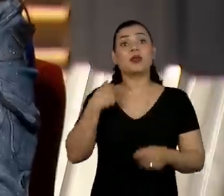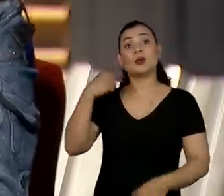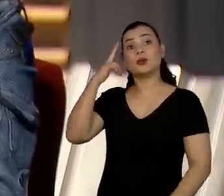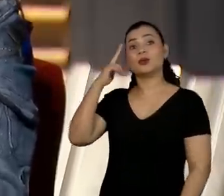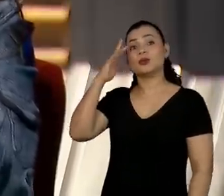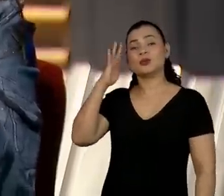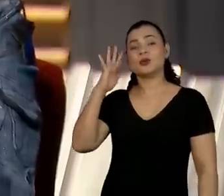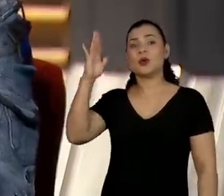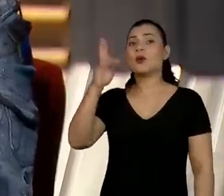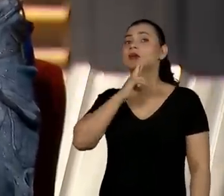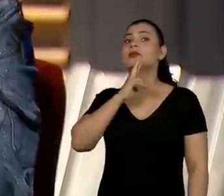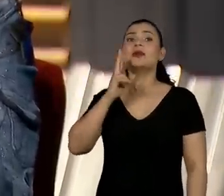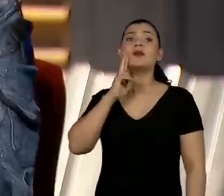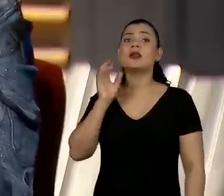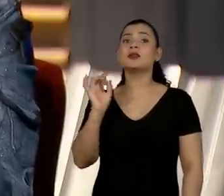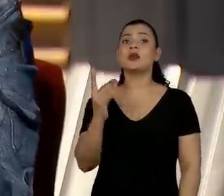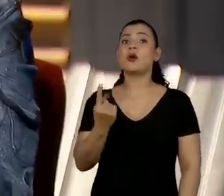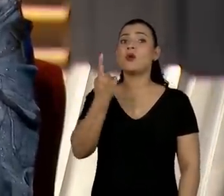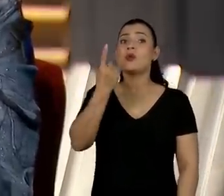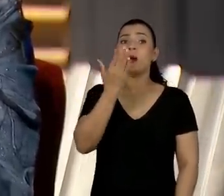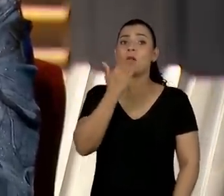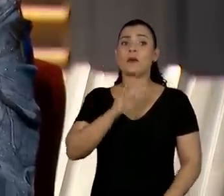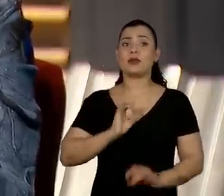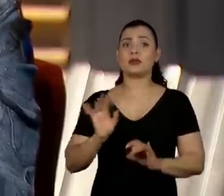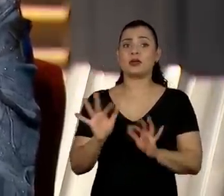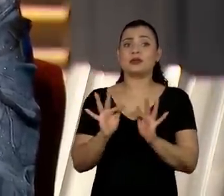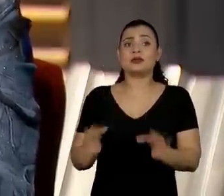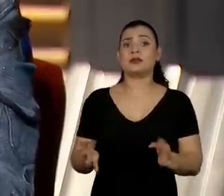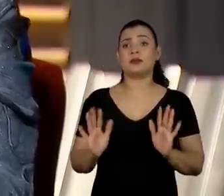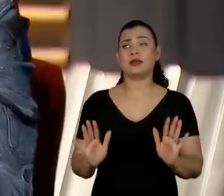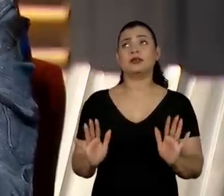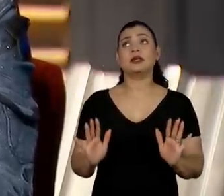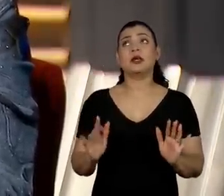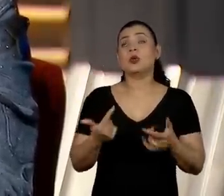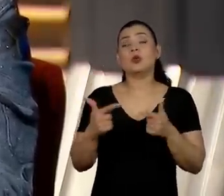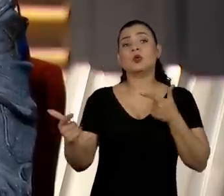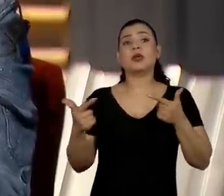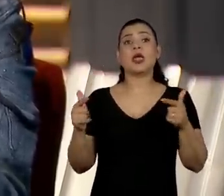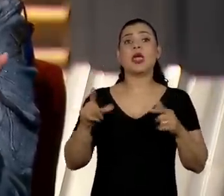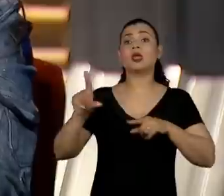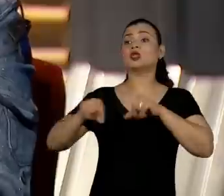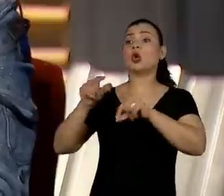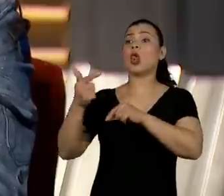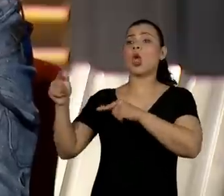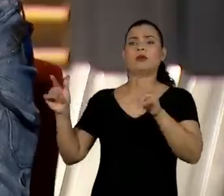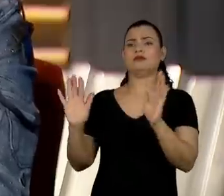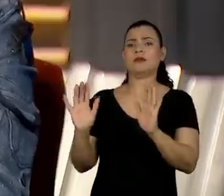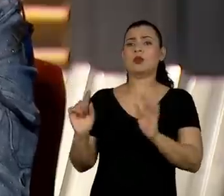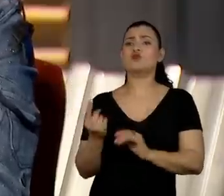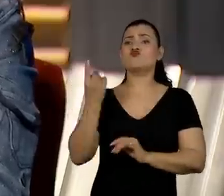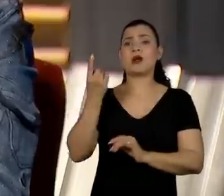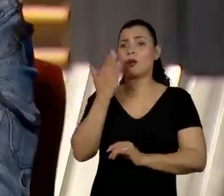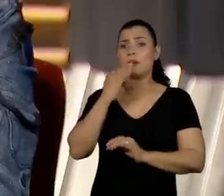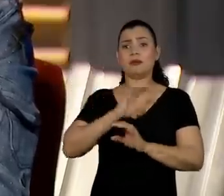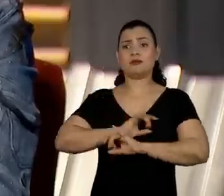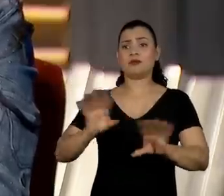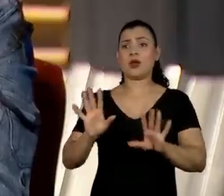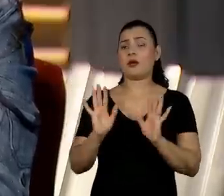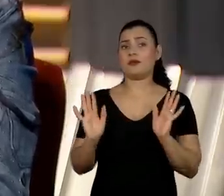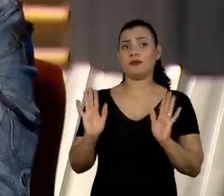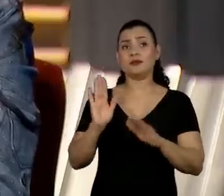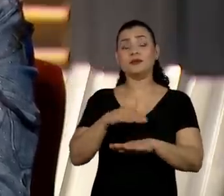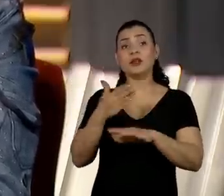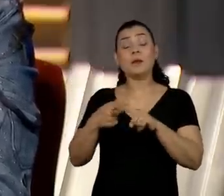de ter um restaurante de um único prato de não ter nenhuma outra opção prato do dia prato do dia